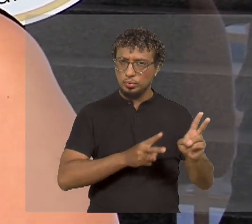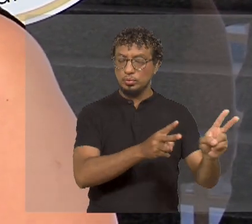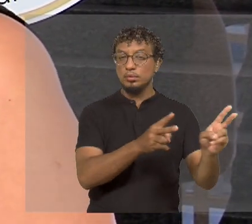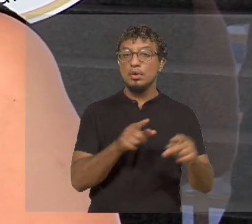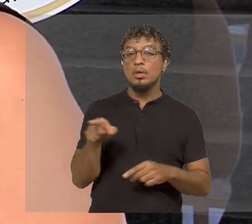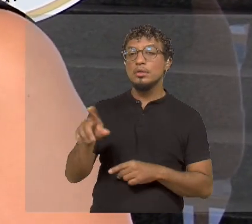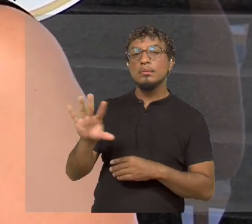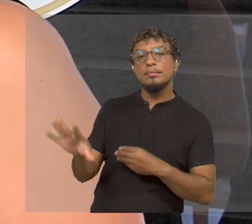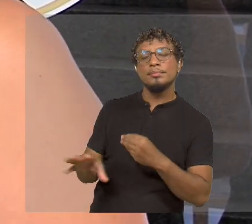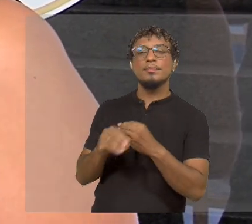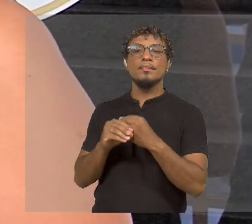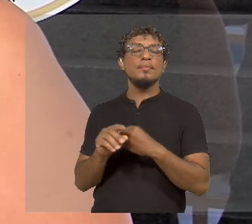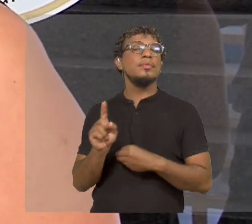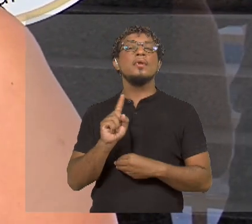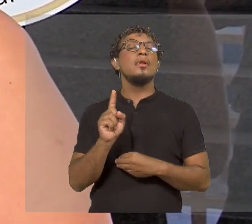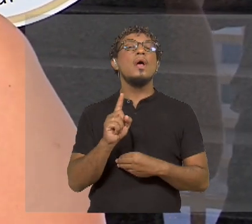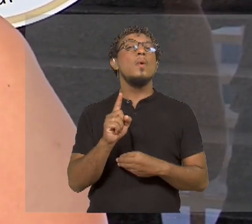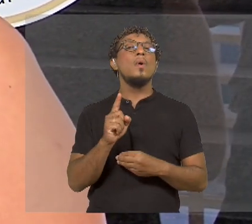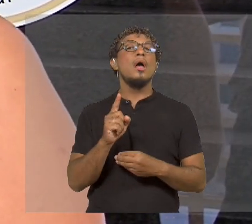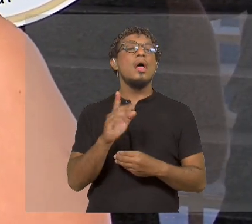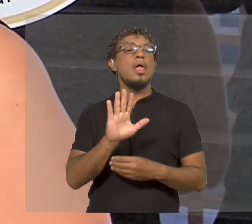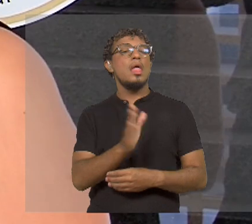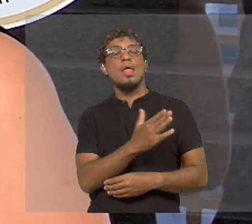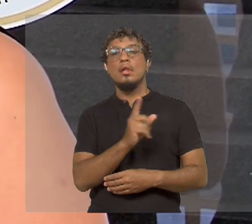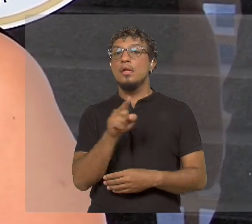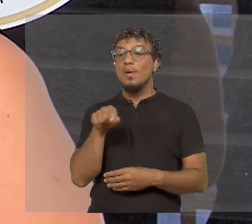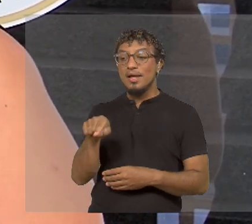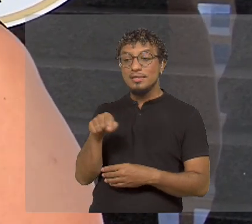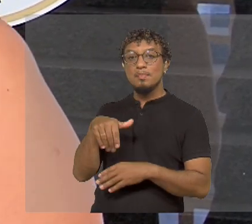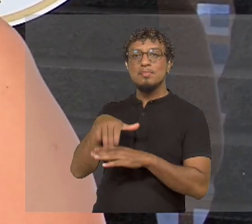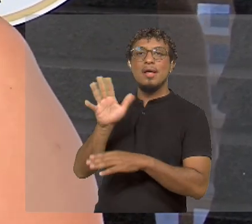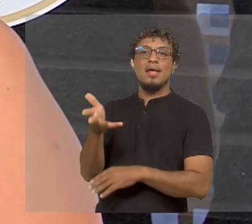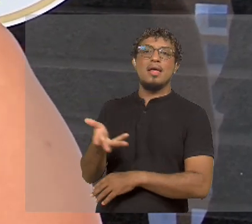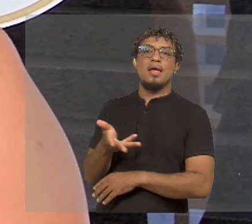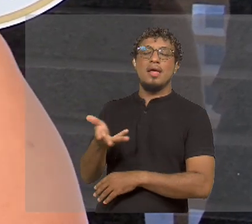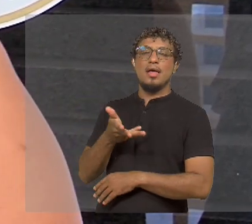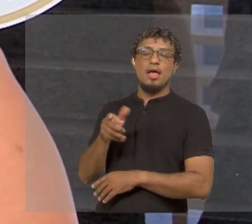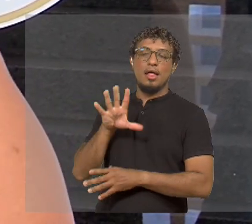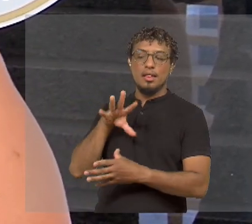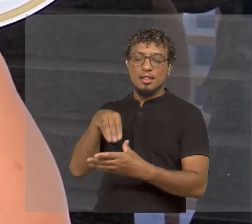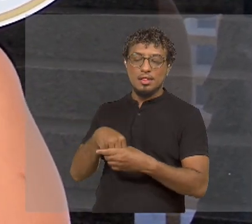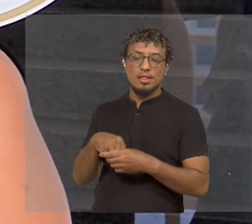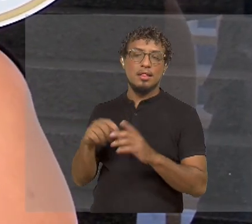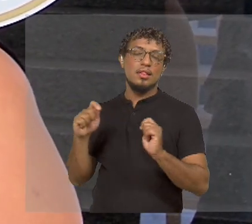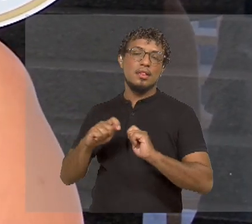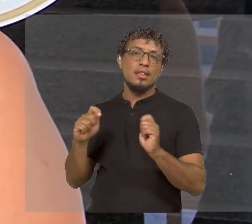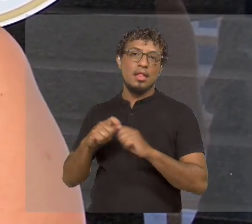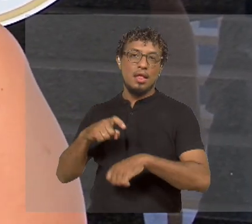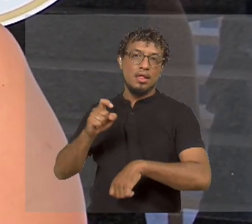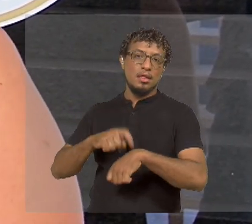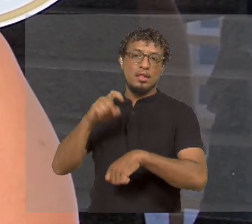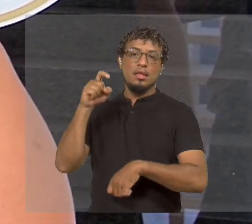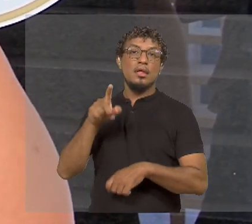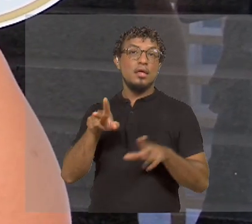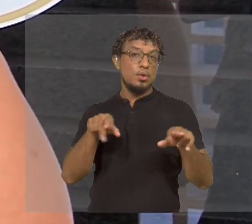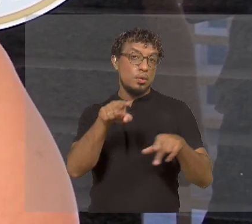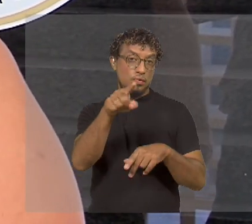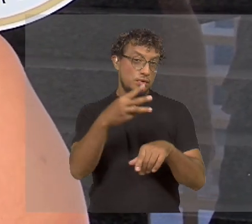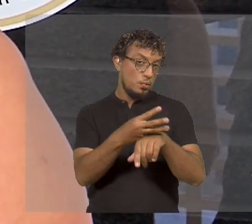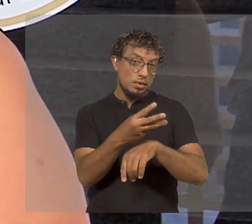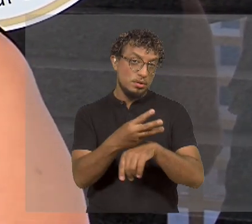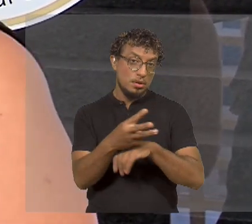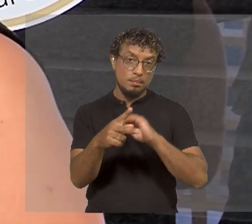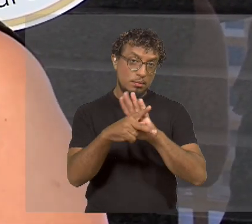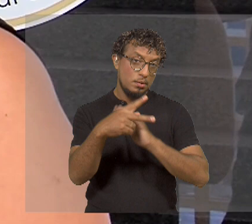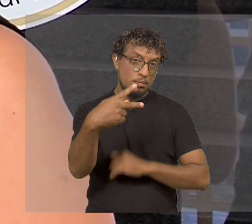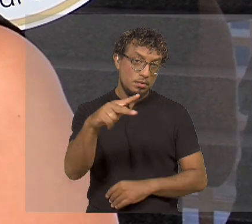canais continuam. A gente só criou um canal mais rápido, né? Com essa funcionalidade de ser instantâneo. É como você está usando o WhatsApp.